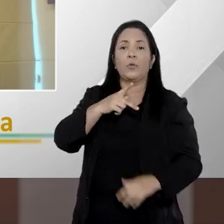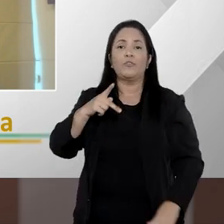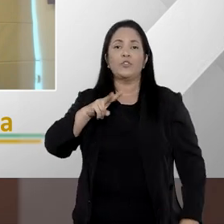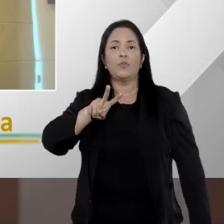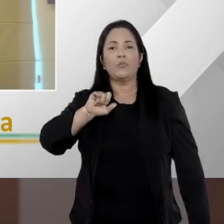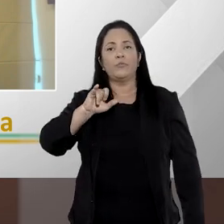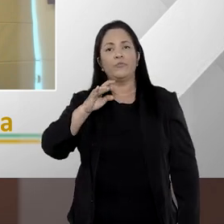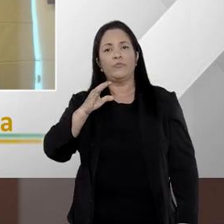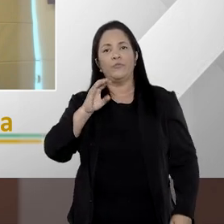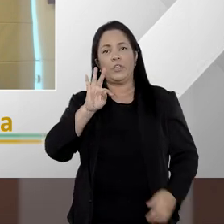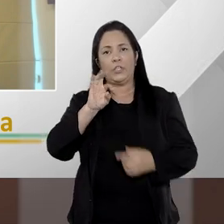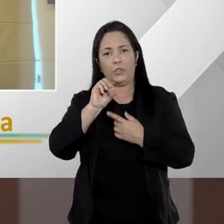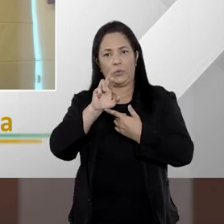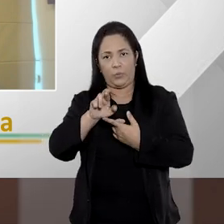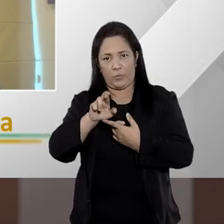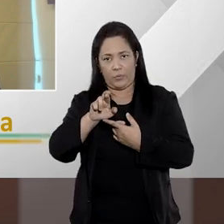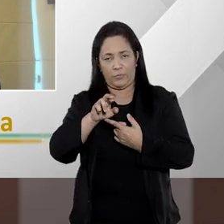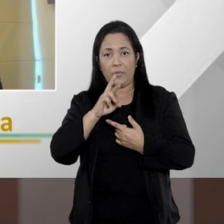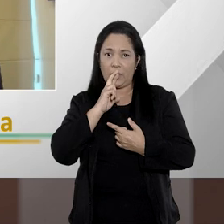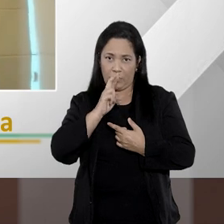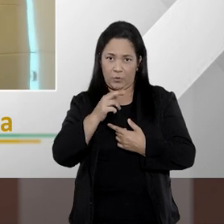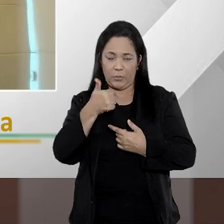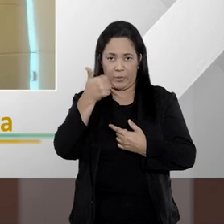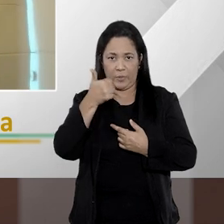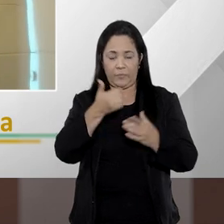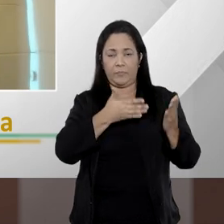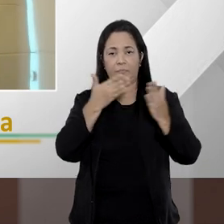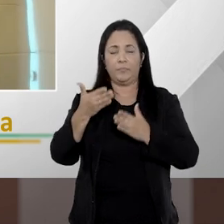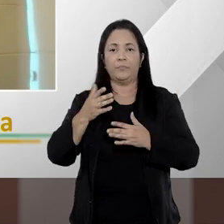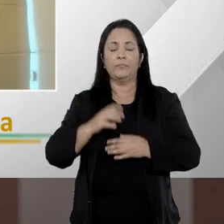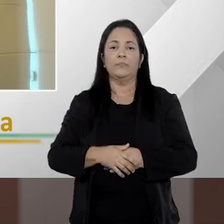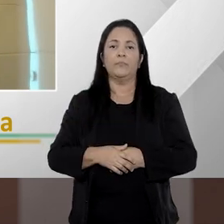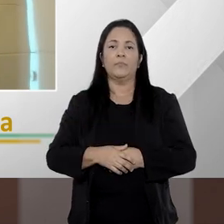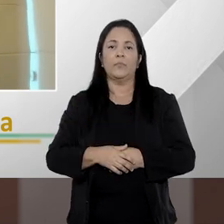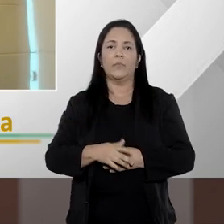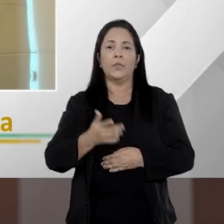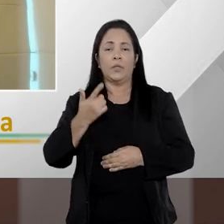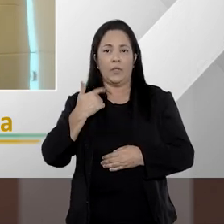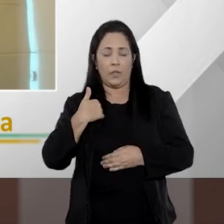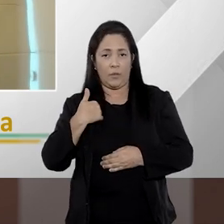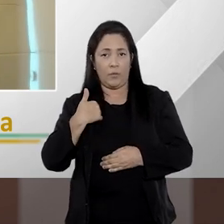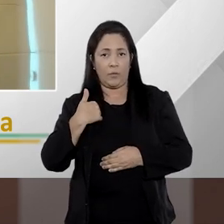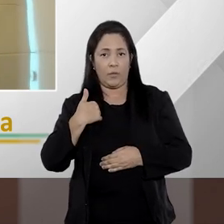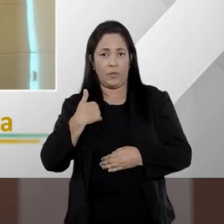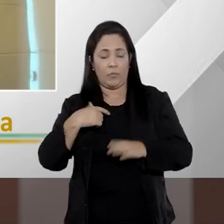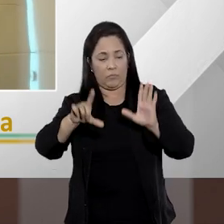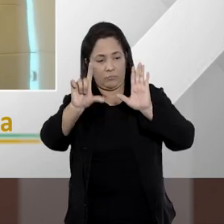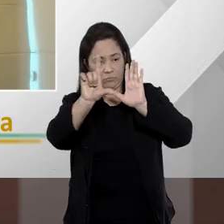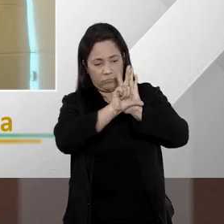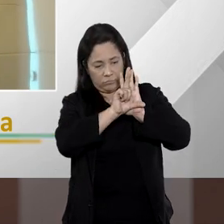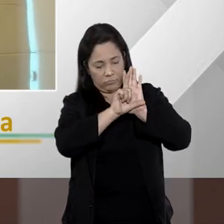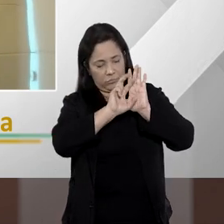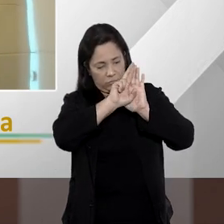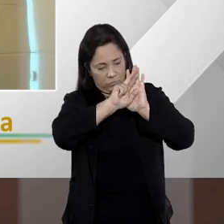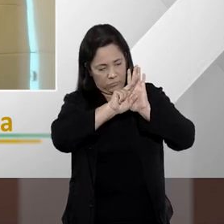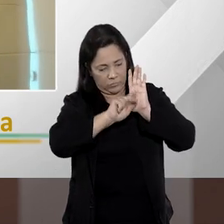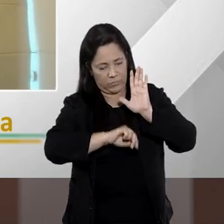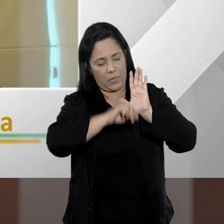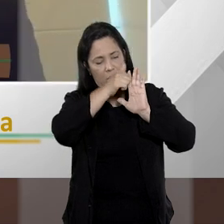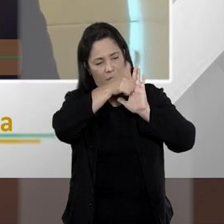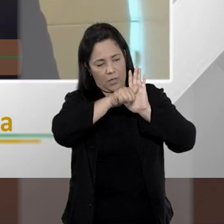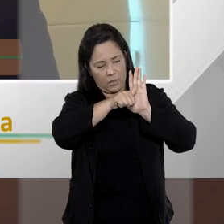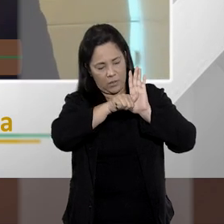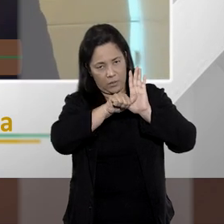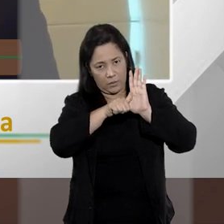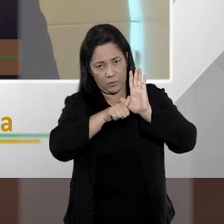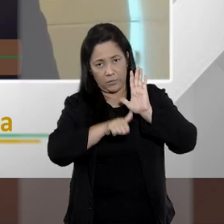Victor? Bom, Fátima, eu analiso formalmente a legislação